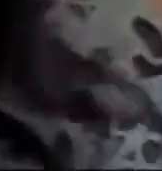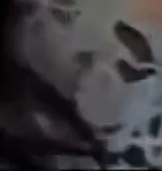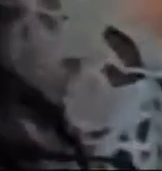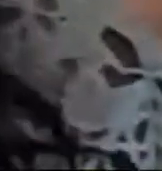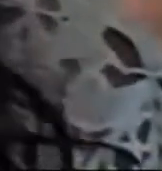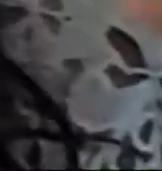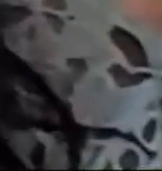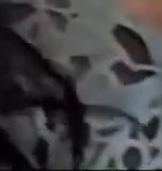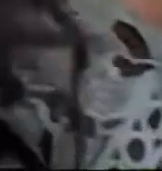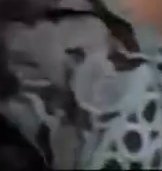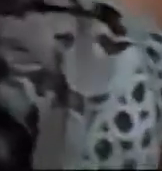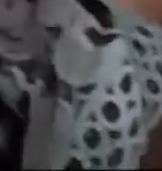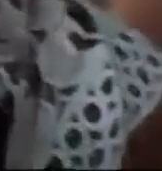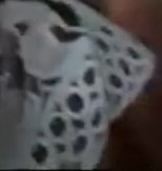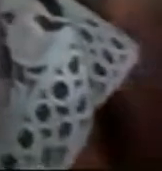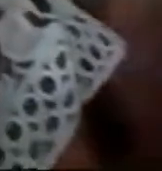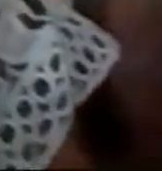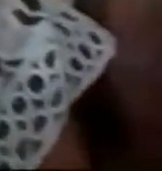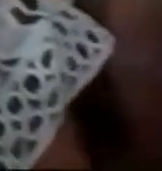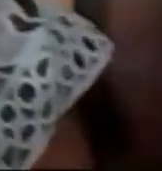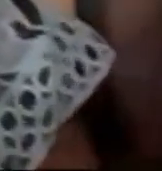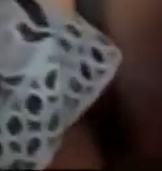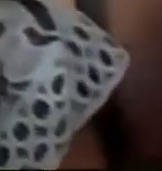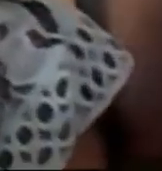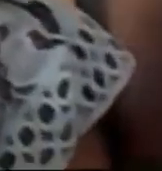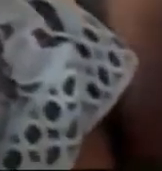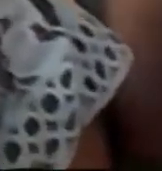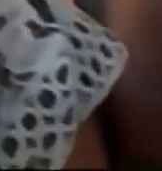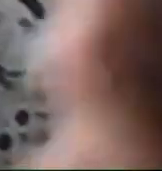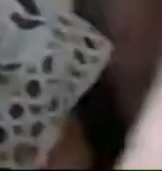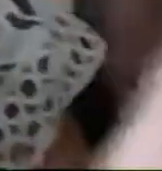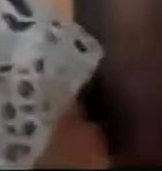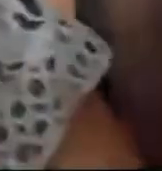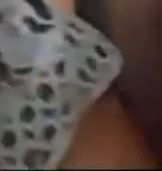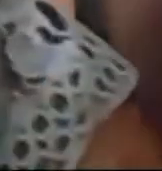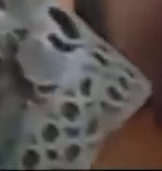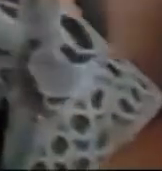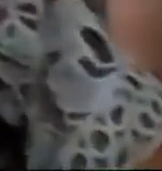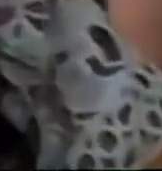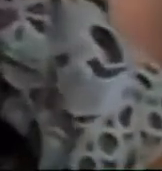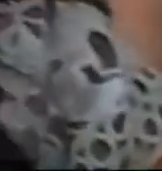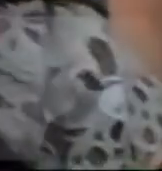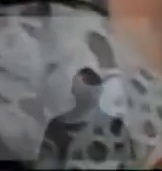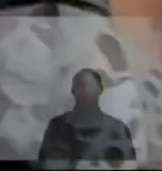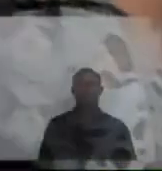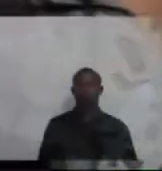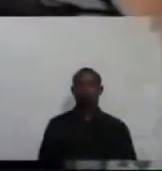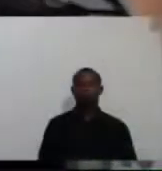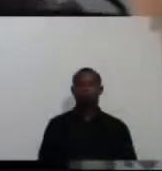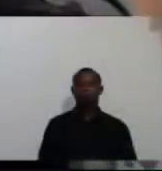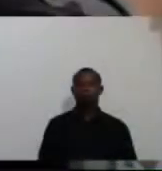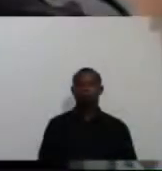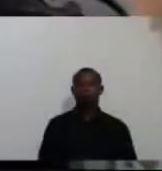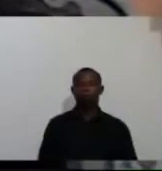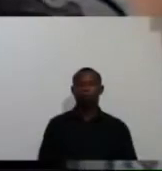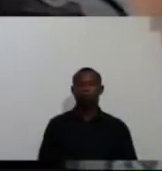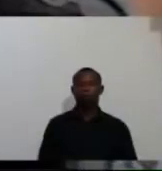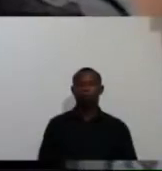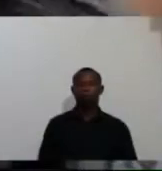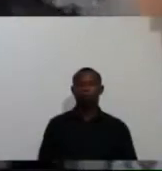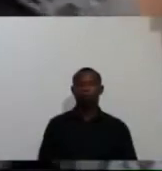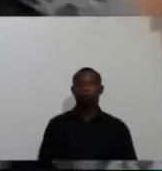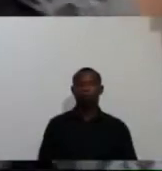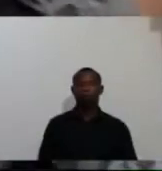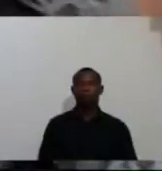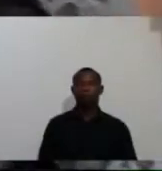limites e possibilidades. Vamos começar pelas possibilidades, certo? Mas antes, deixa eu fazer